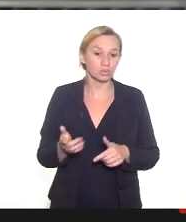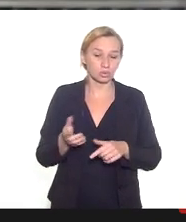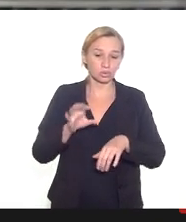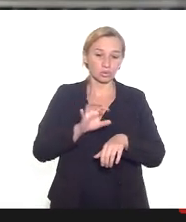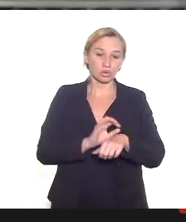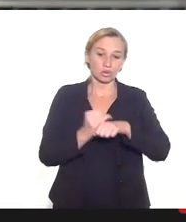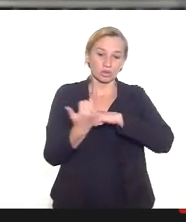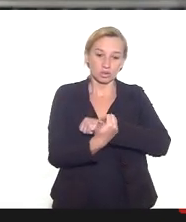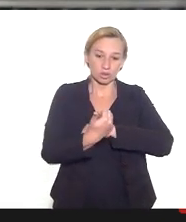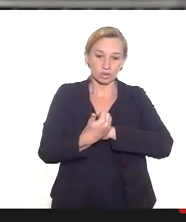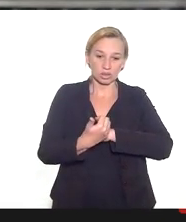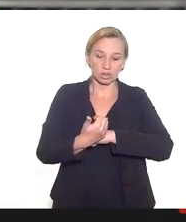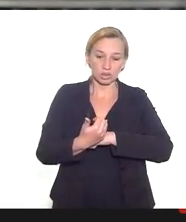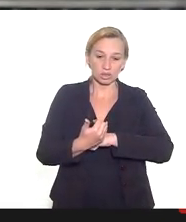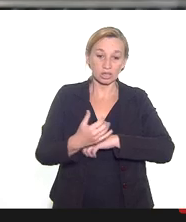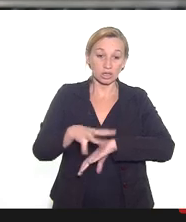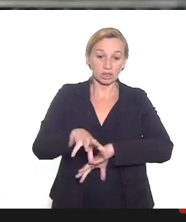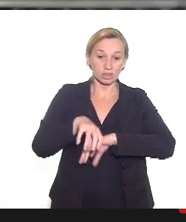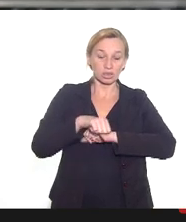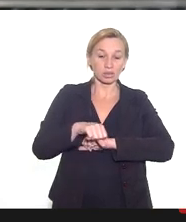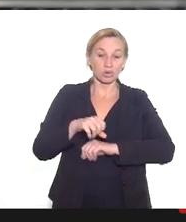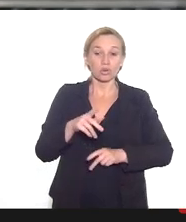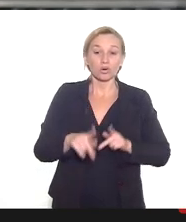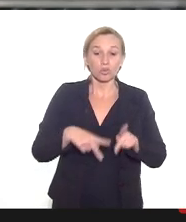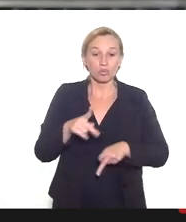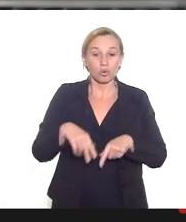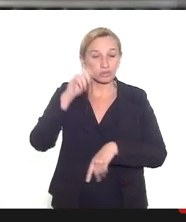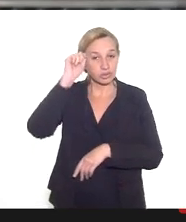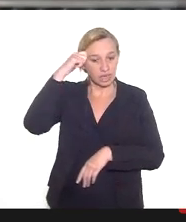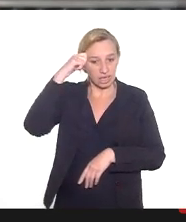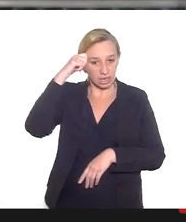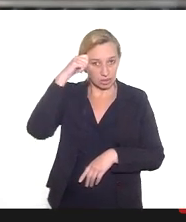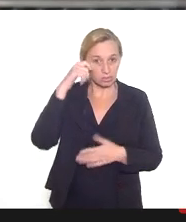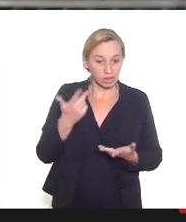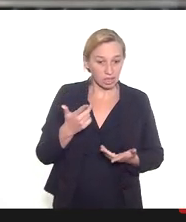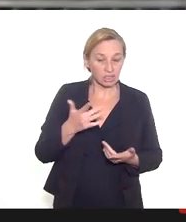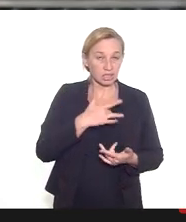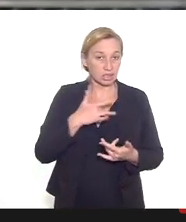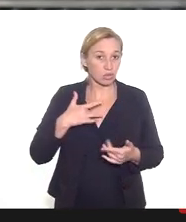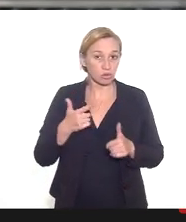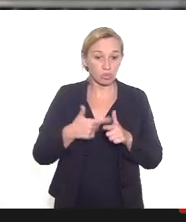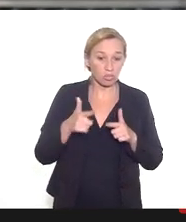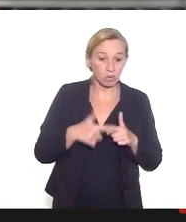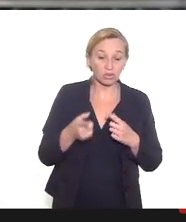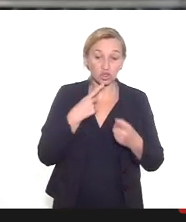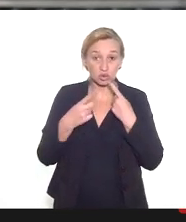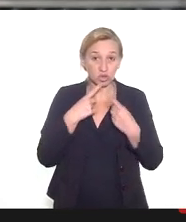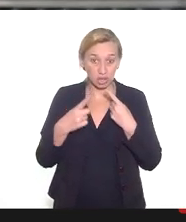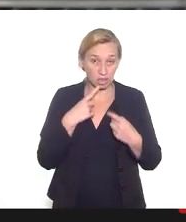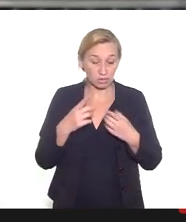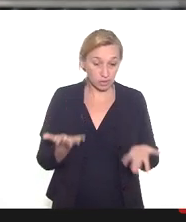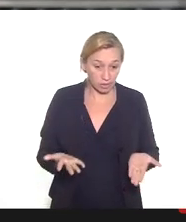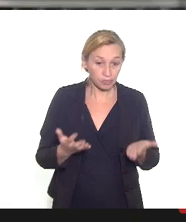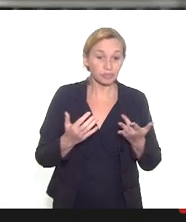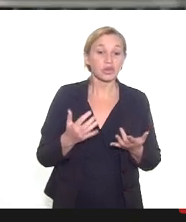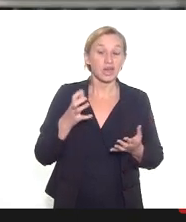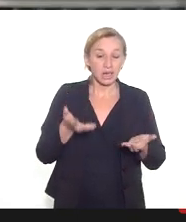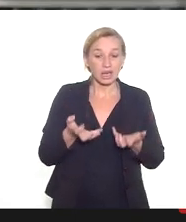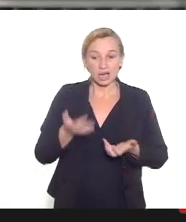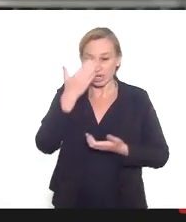população negra vem sendo devastadora tão se faz e essa discussão Quero agradecer imensamente aos